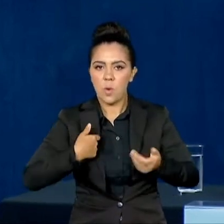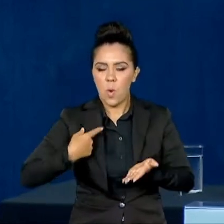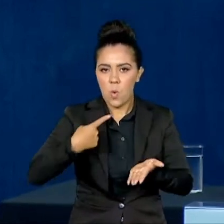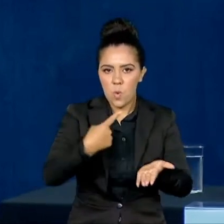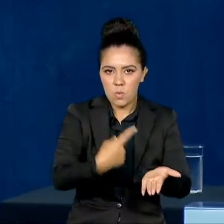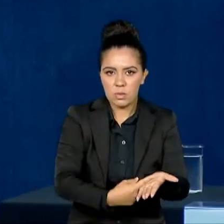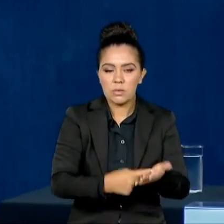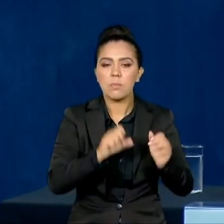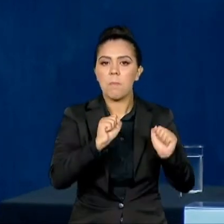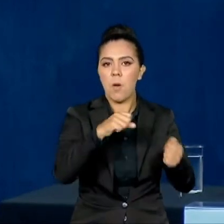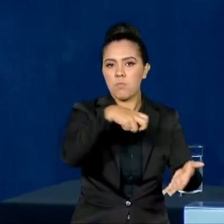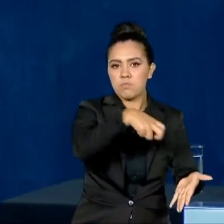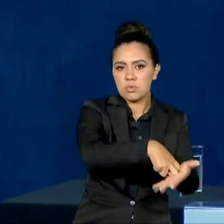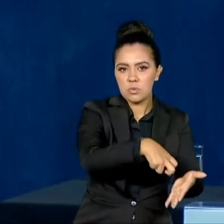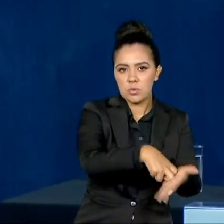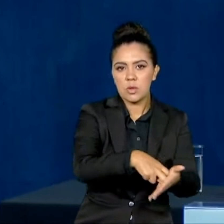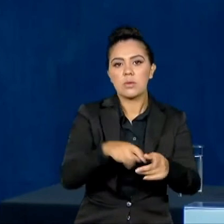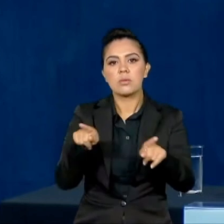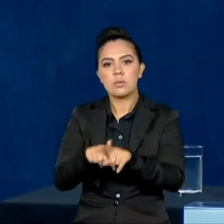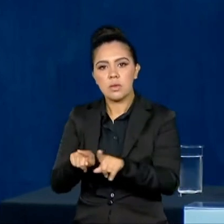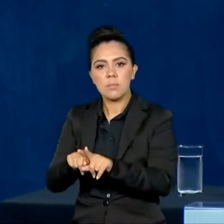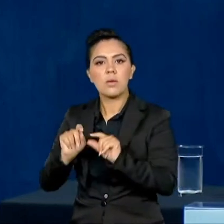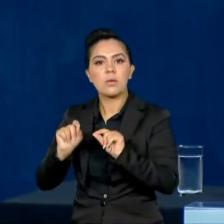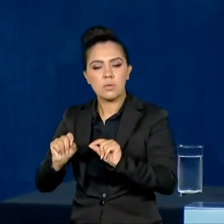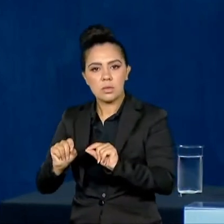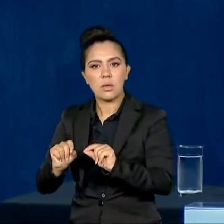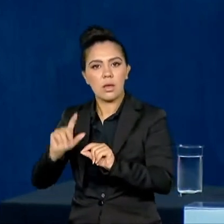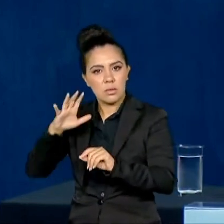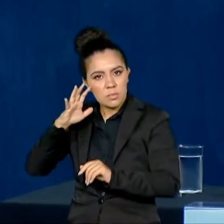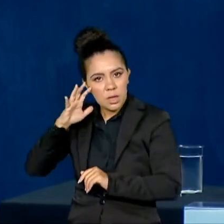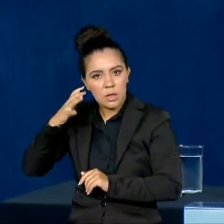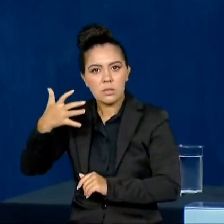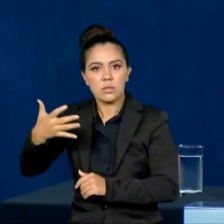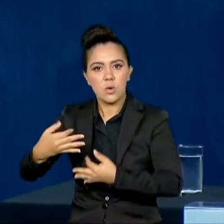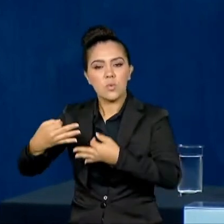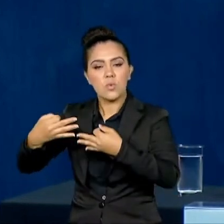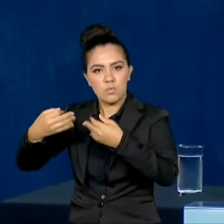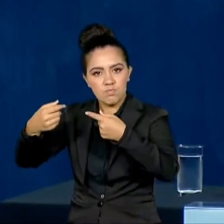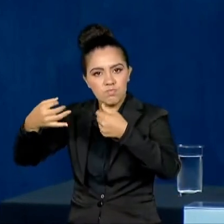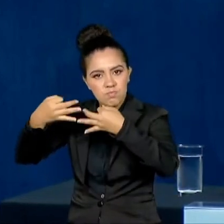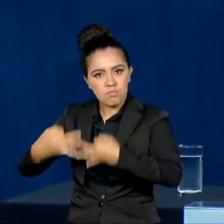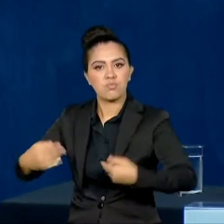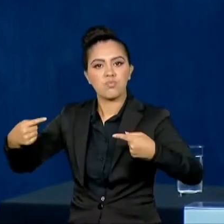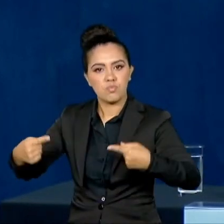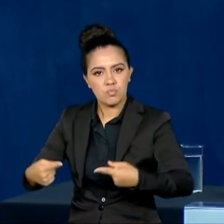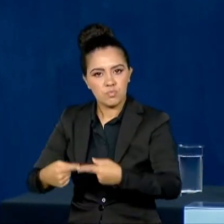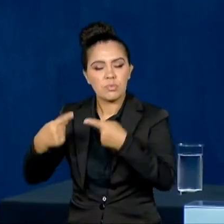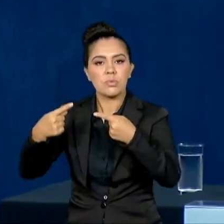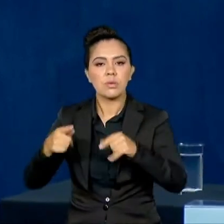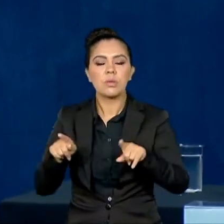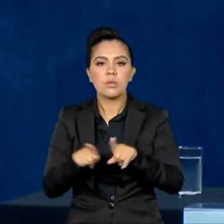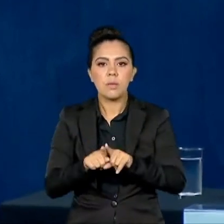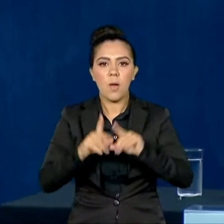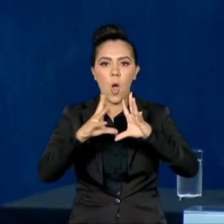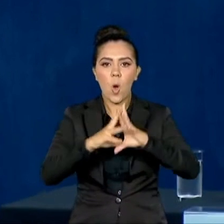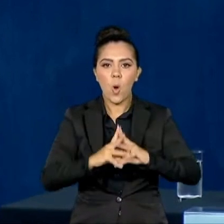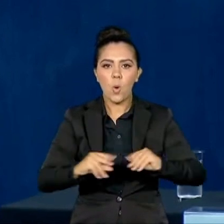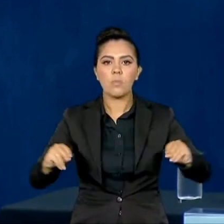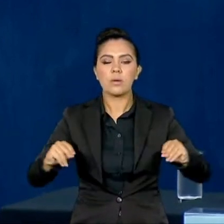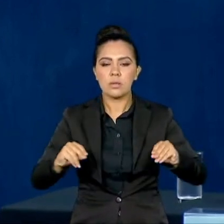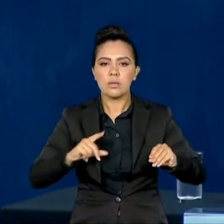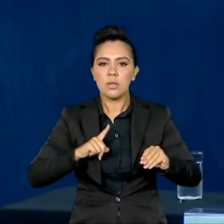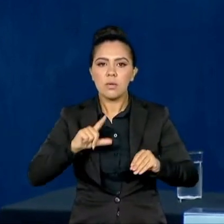de punição e reparação justas. Daí o nosso dever indeclinável de combater a corrupção,